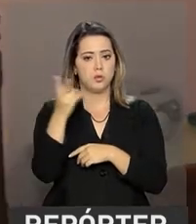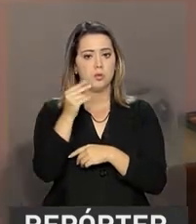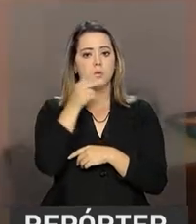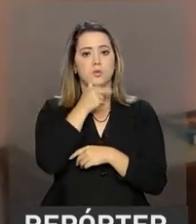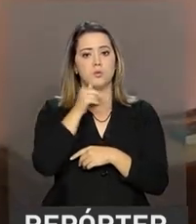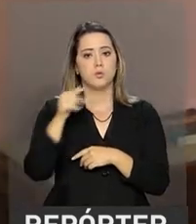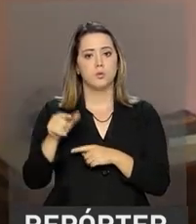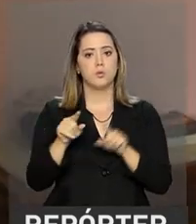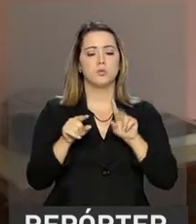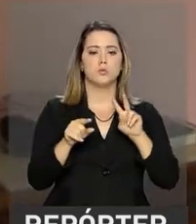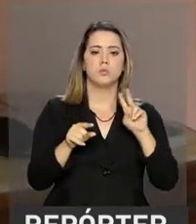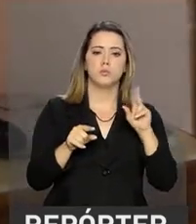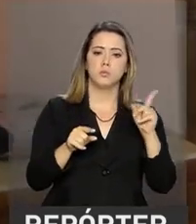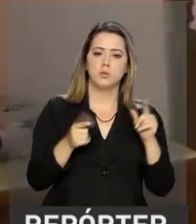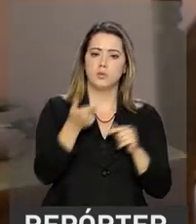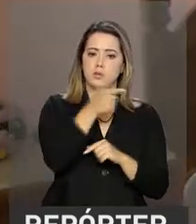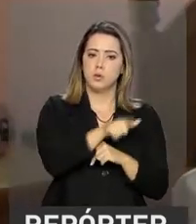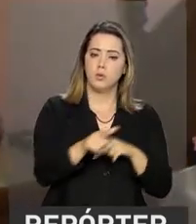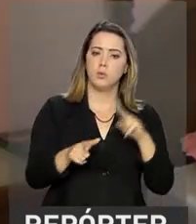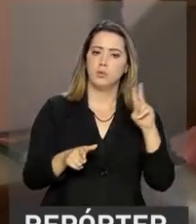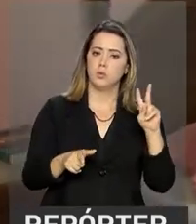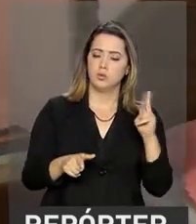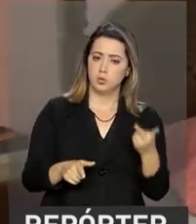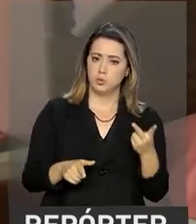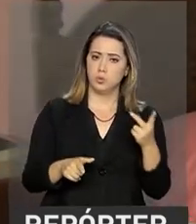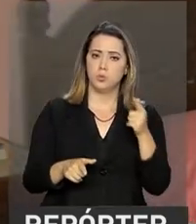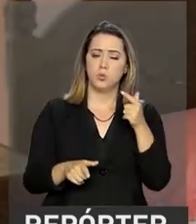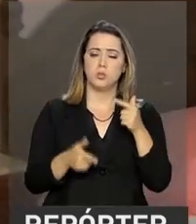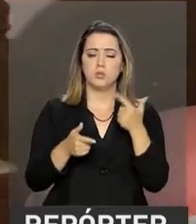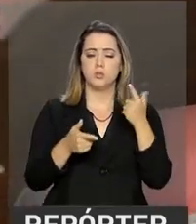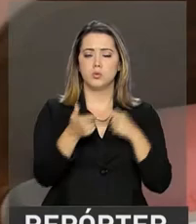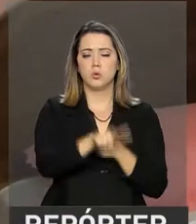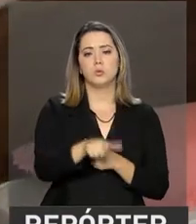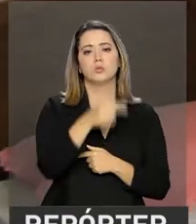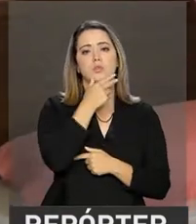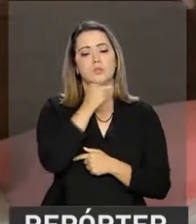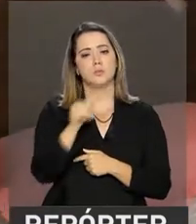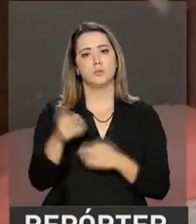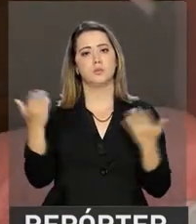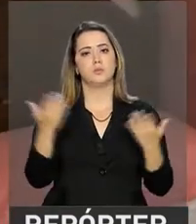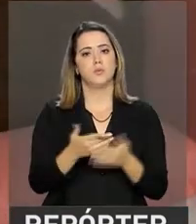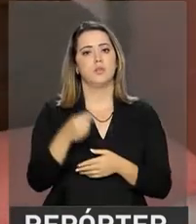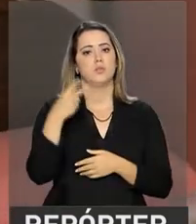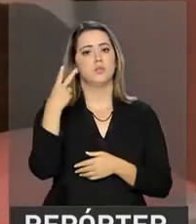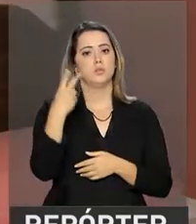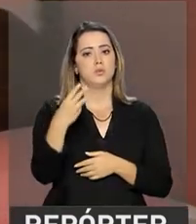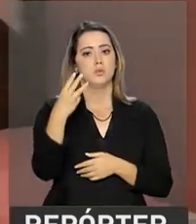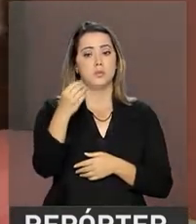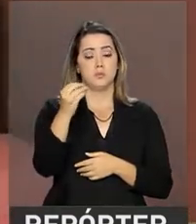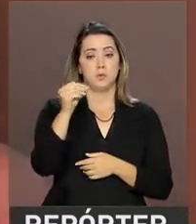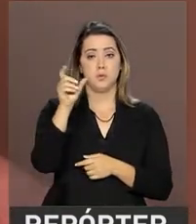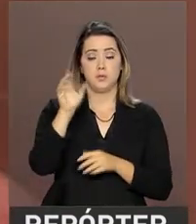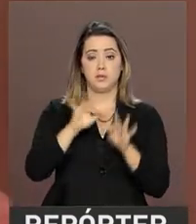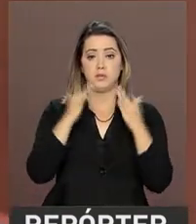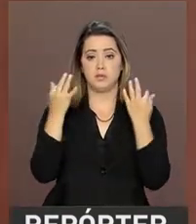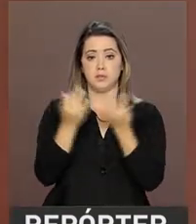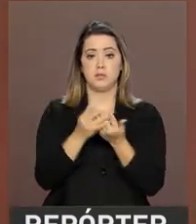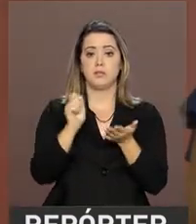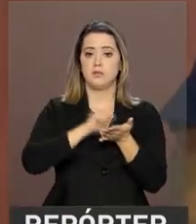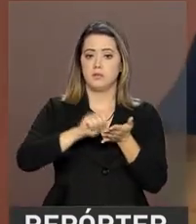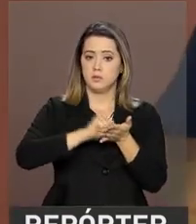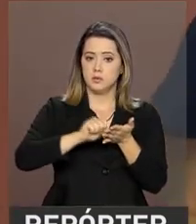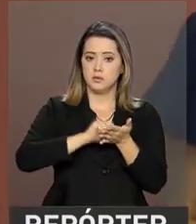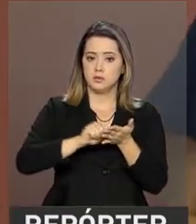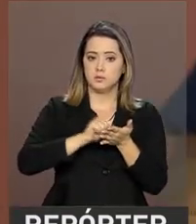a Sofia e a Cauane. Existem hoje no Brasil outras 2.300 famílias cadastradas para